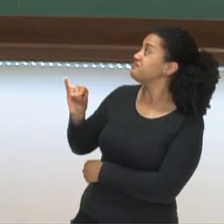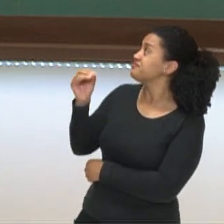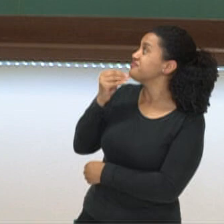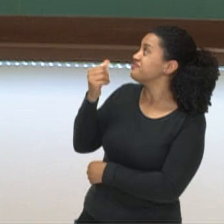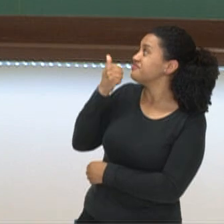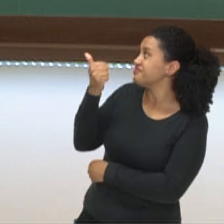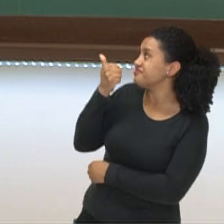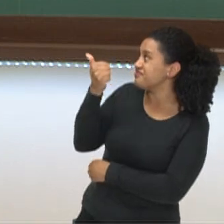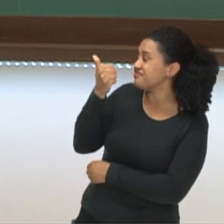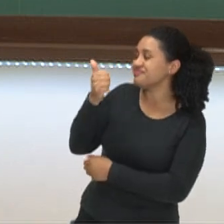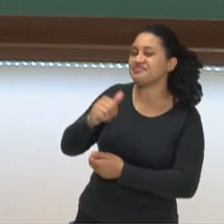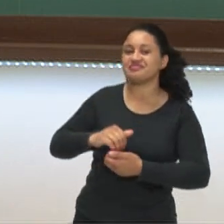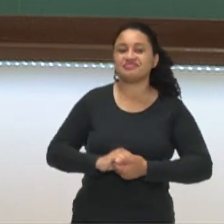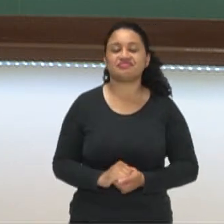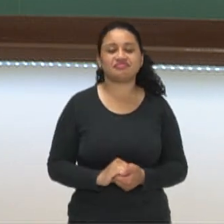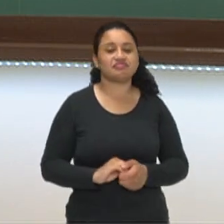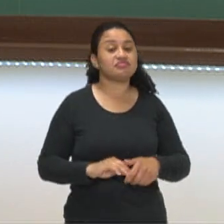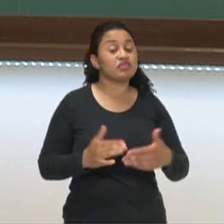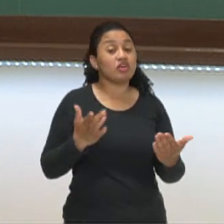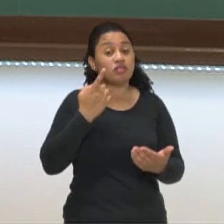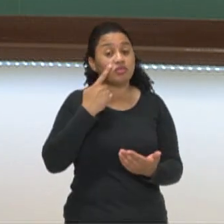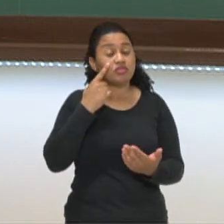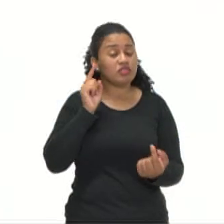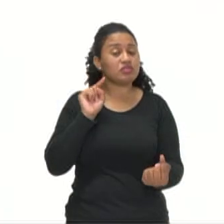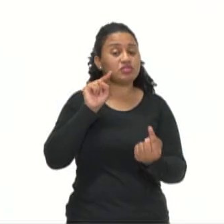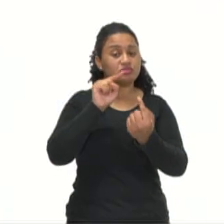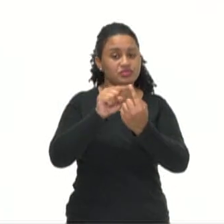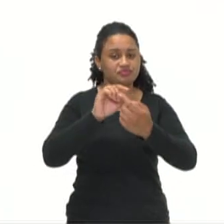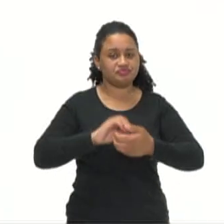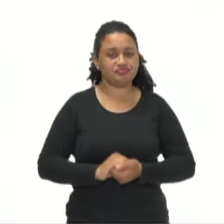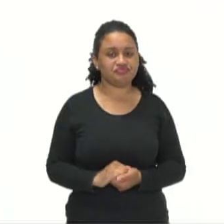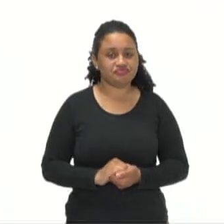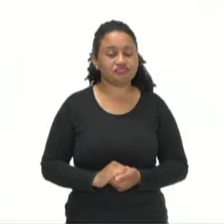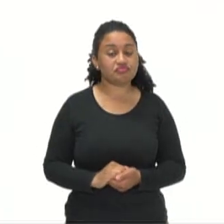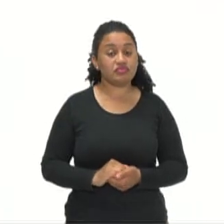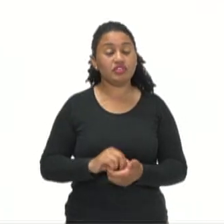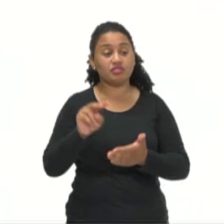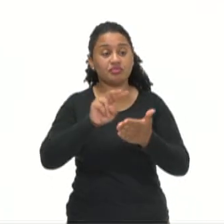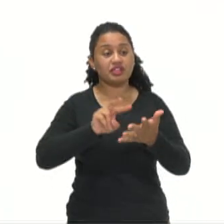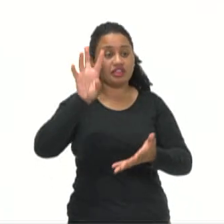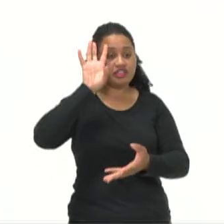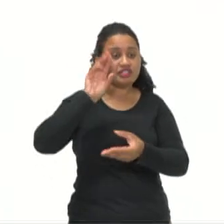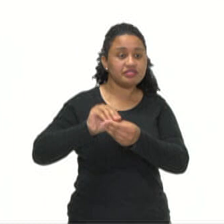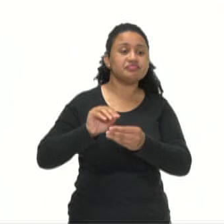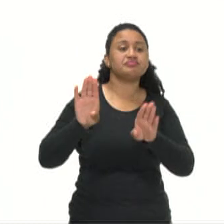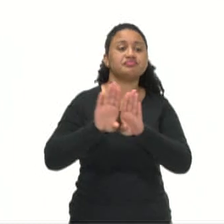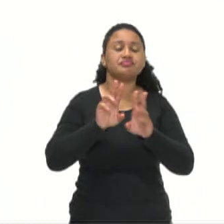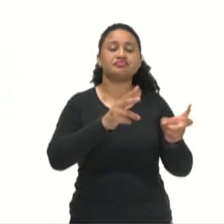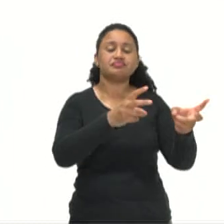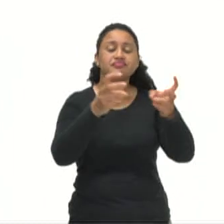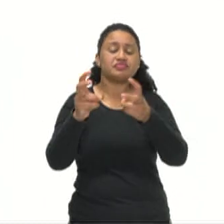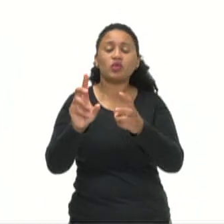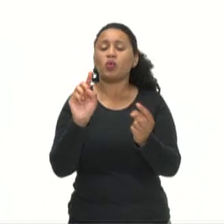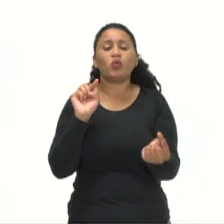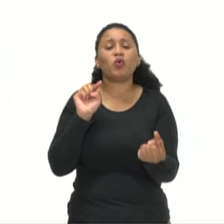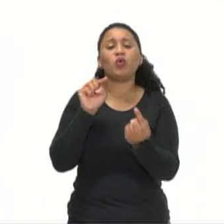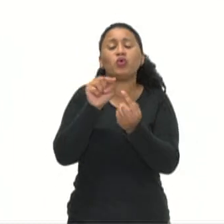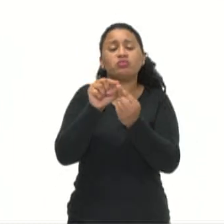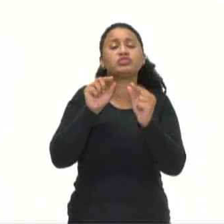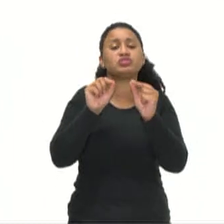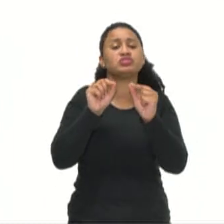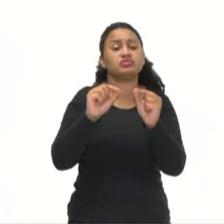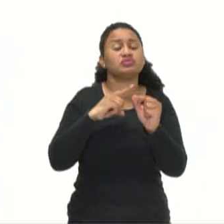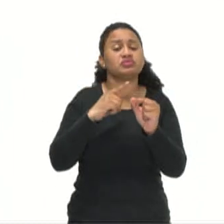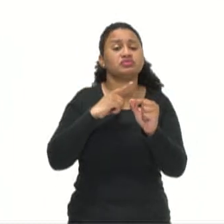Jéssica? Vamos aos objetivos? Vamos ler, interpretar e identificar a finalidade de